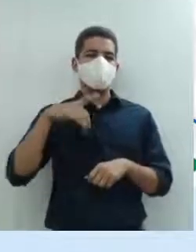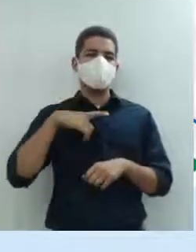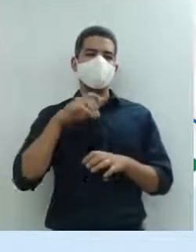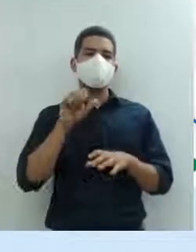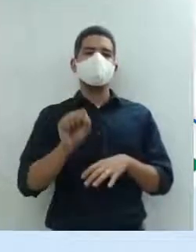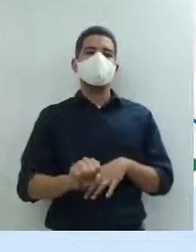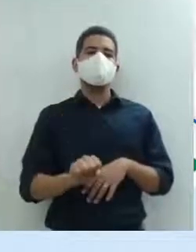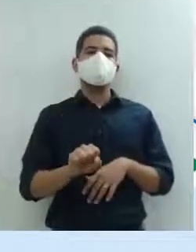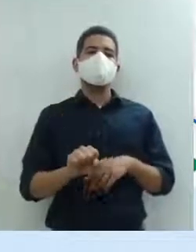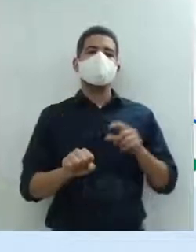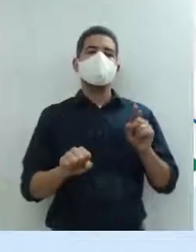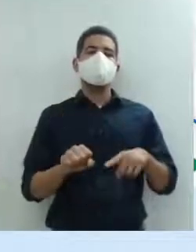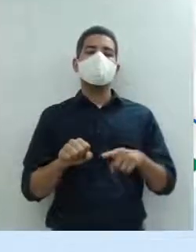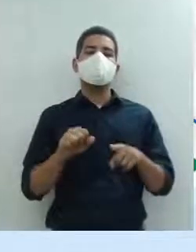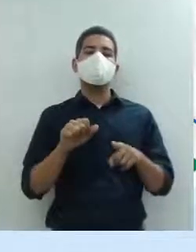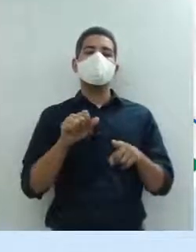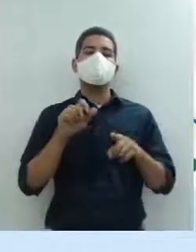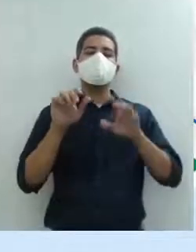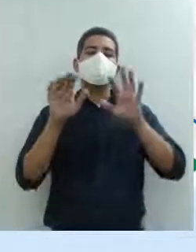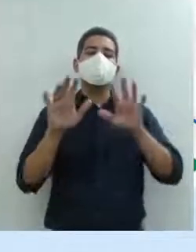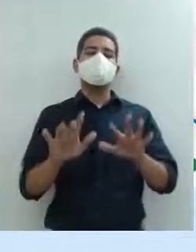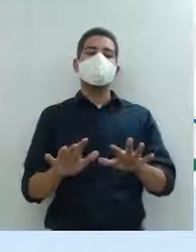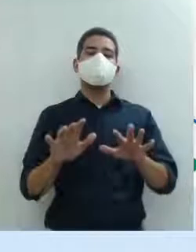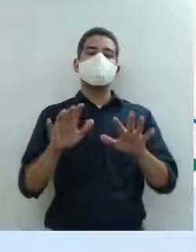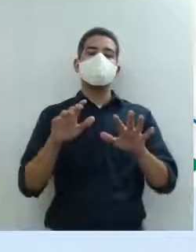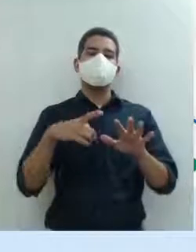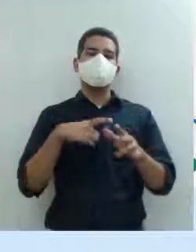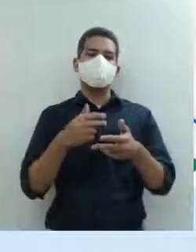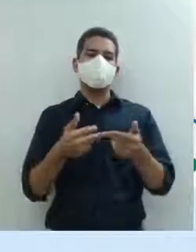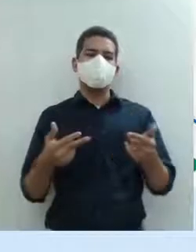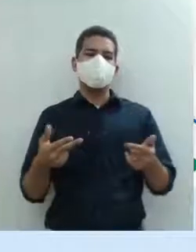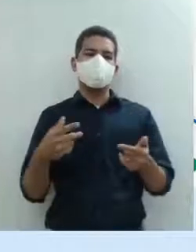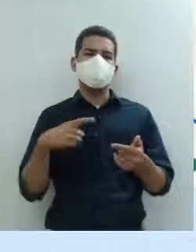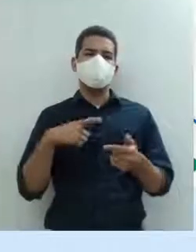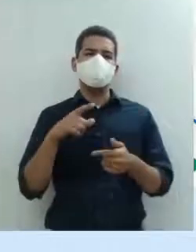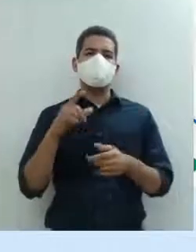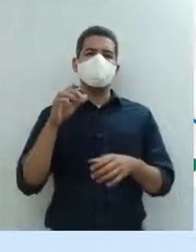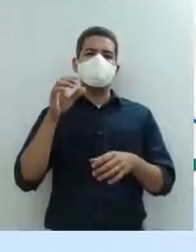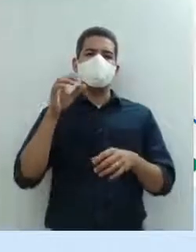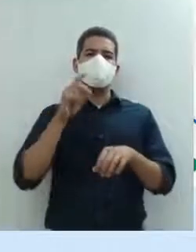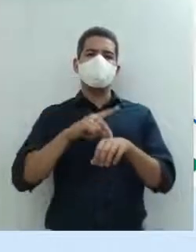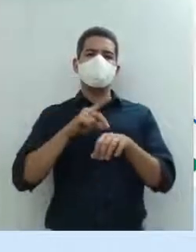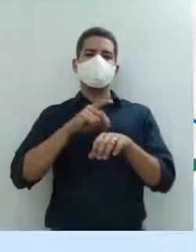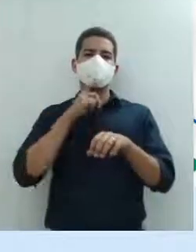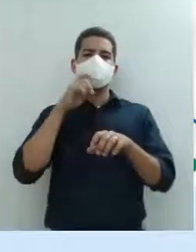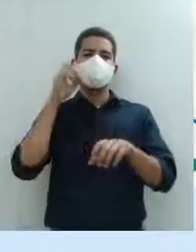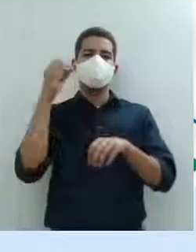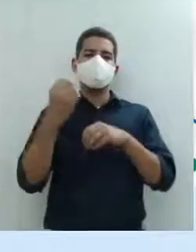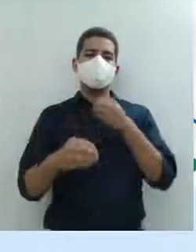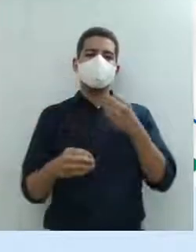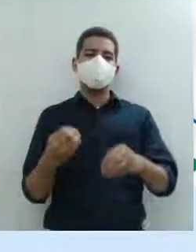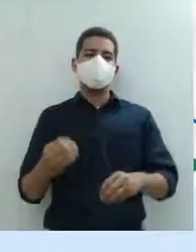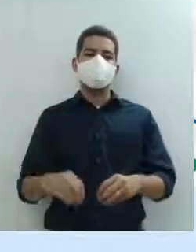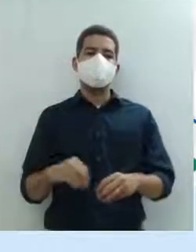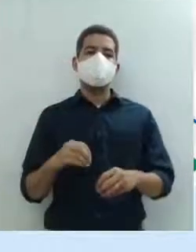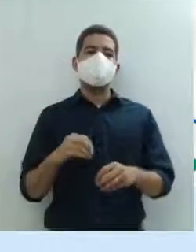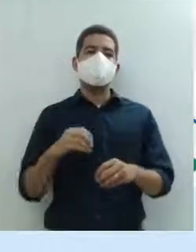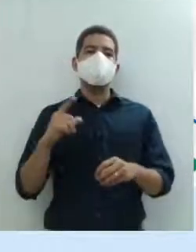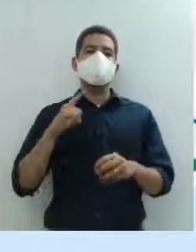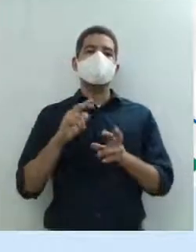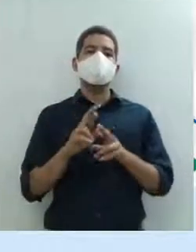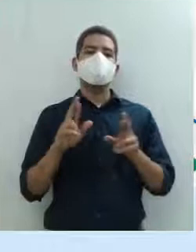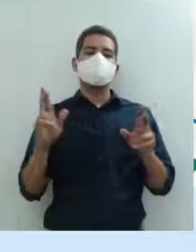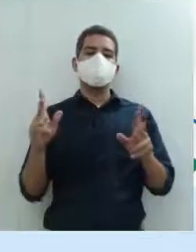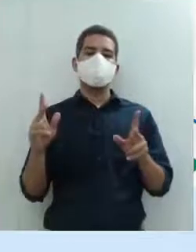que chega a gear, chega a nevar, no sudeste que a gente vai ter granizo, né? Então no mesmo país eu tenho uma diferença tão grande,